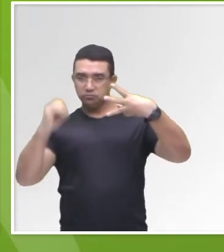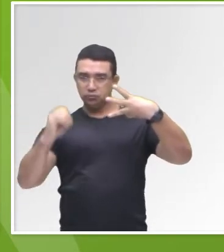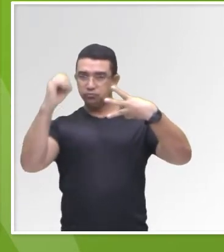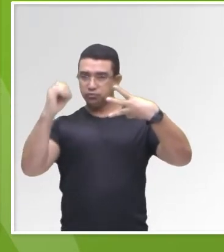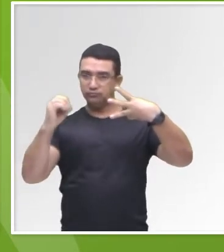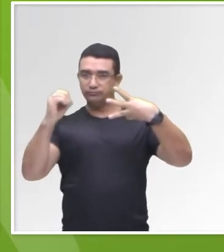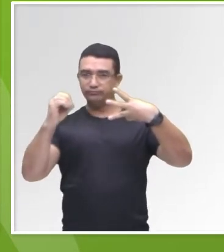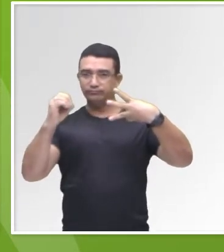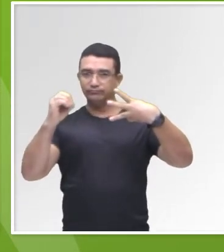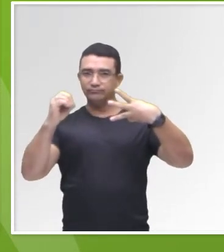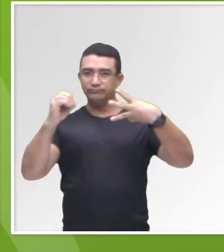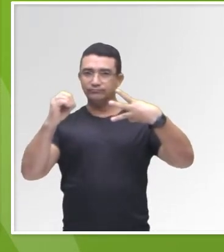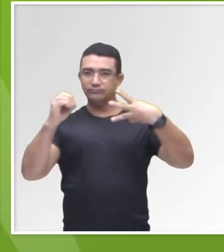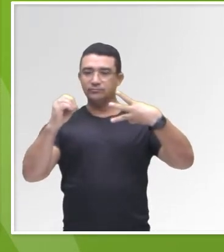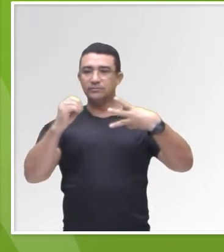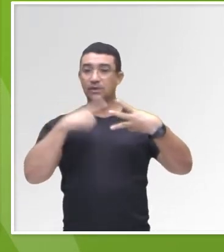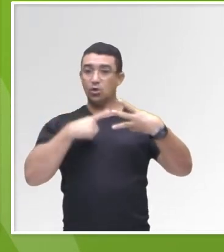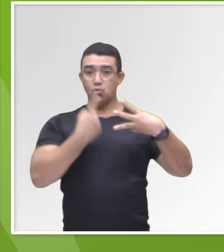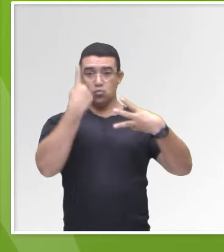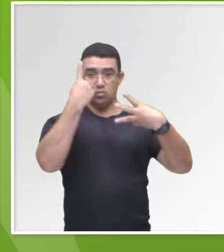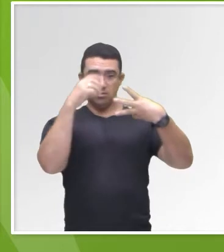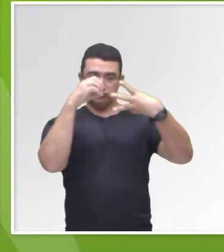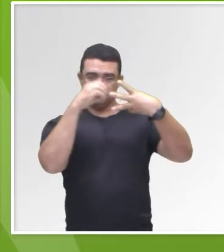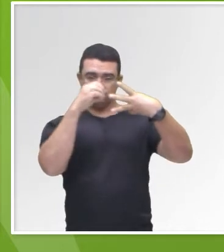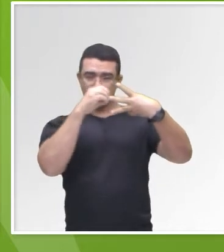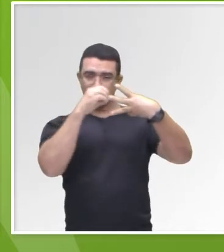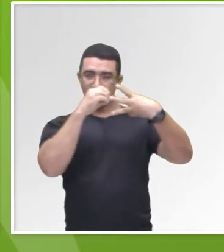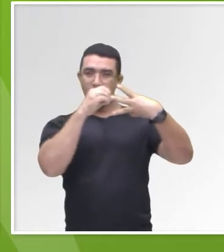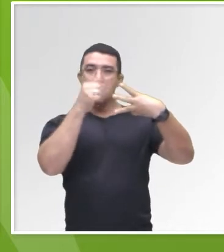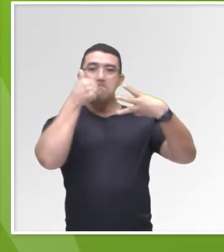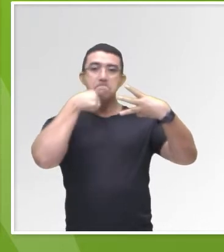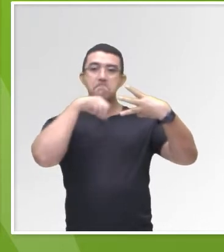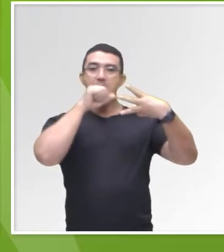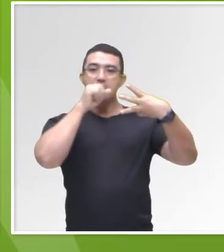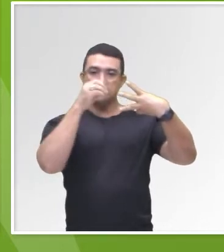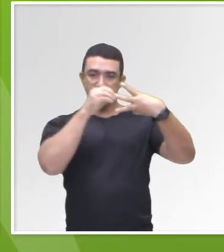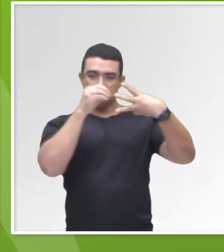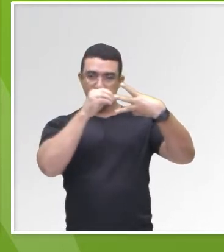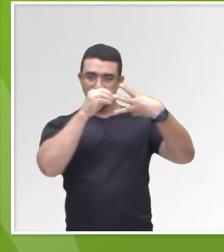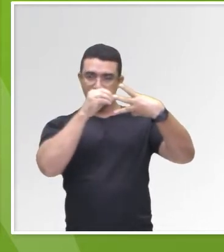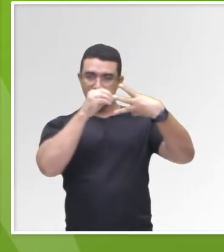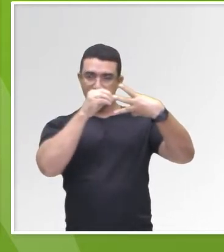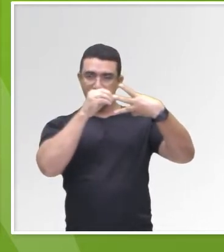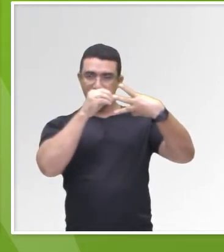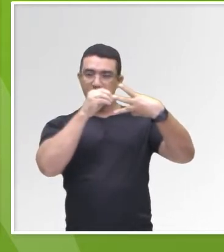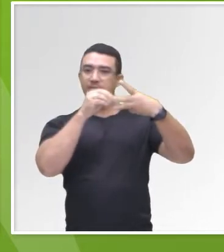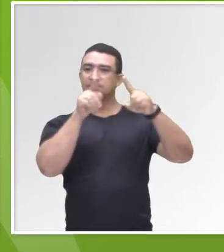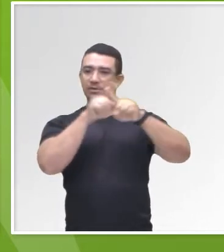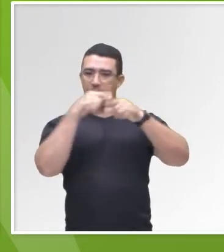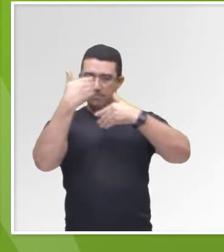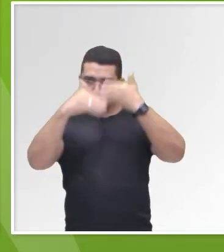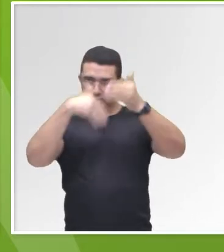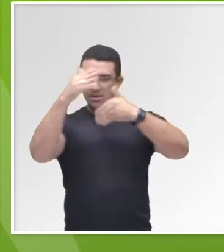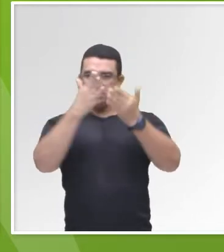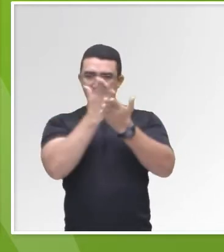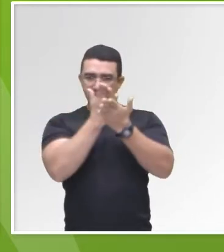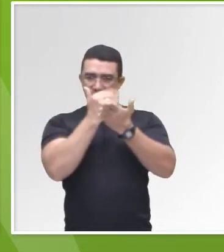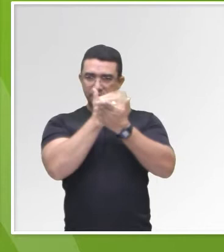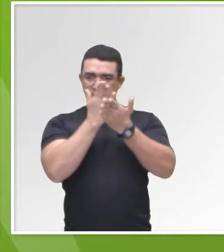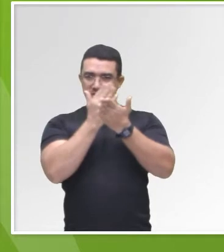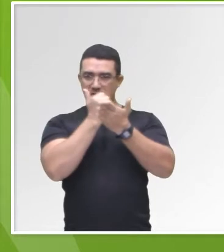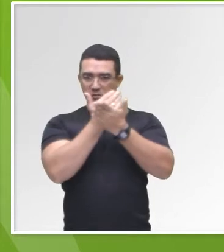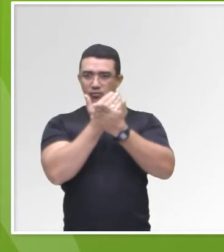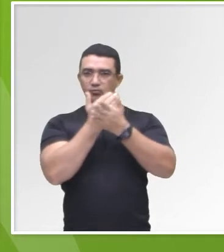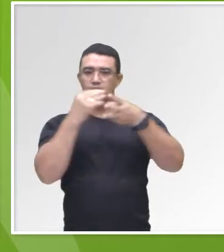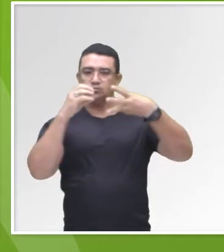gente tem lá, ó, uma única célula, que é a chamada célula-mãe. E ela passa por um processo de divisão celular. E aí, ela